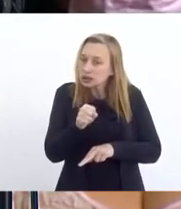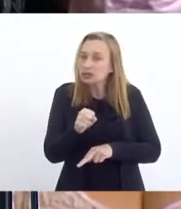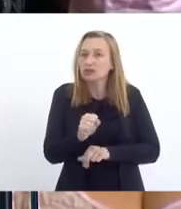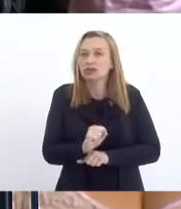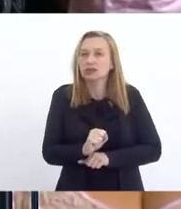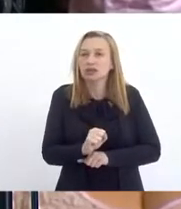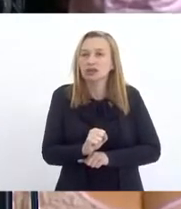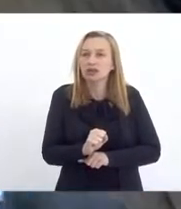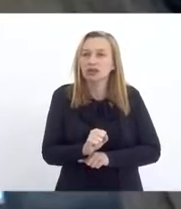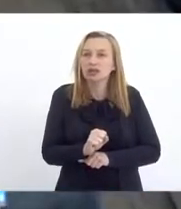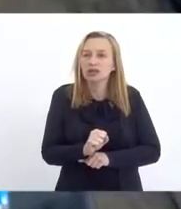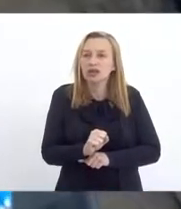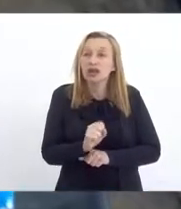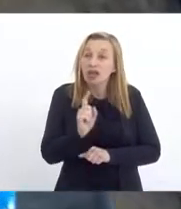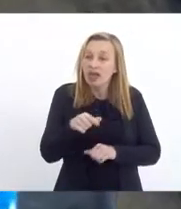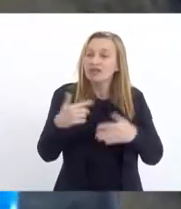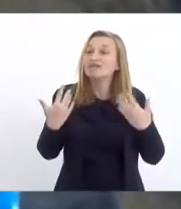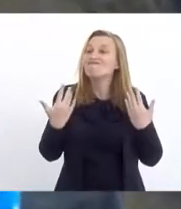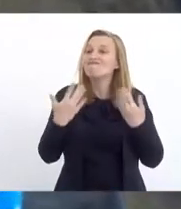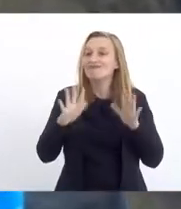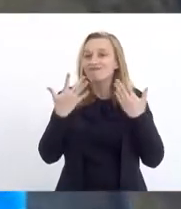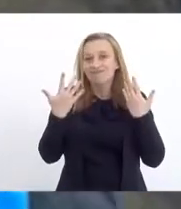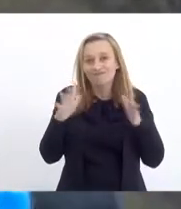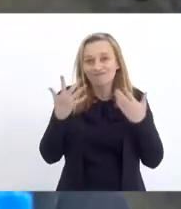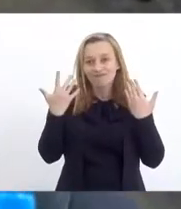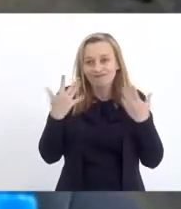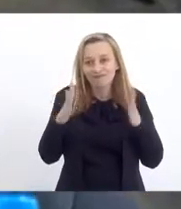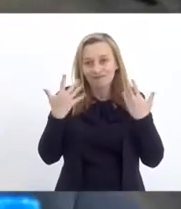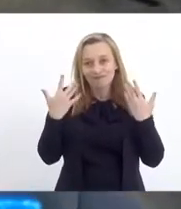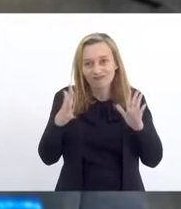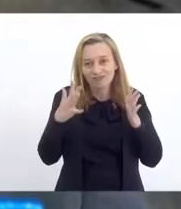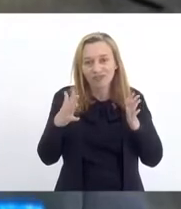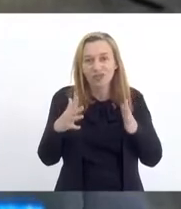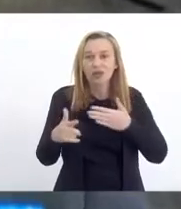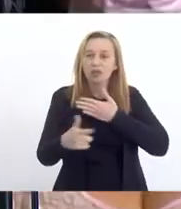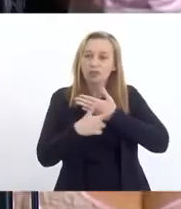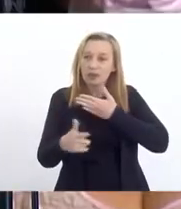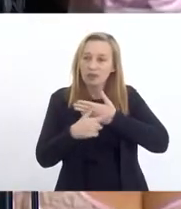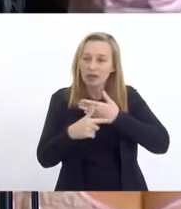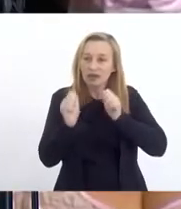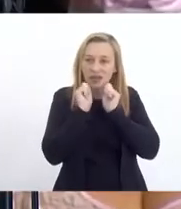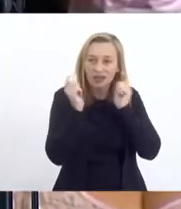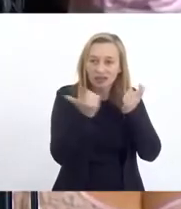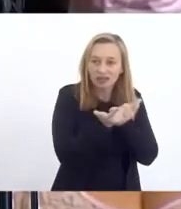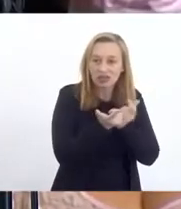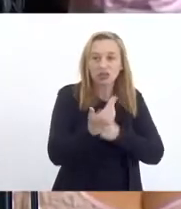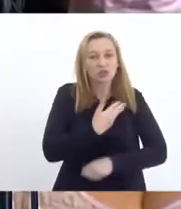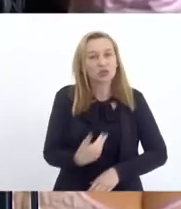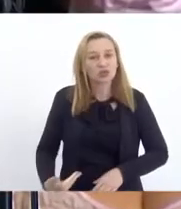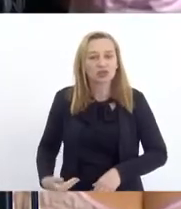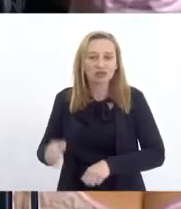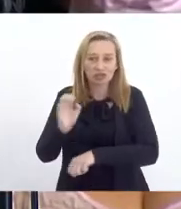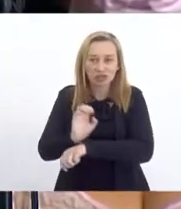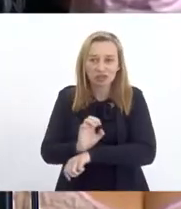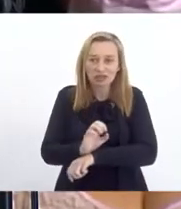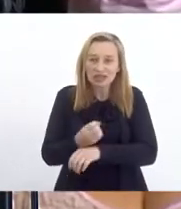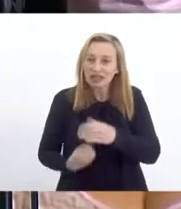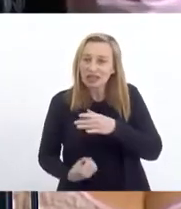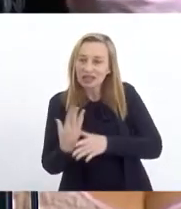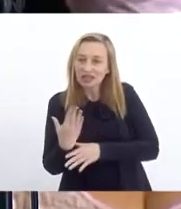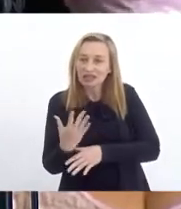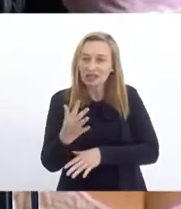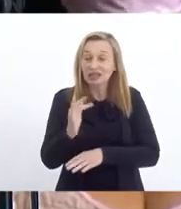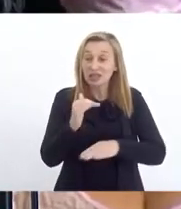vez, é de se louvar, de se parabenizar o papel da Assembleia Legislativa e do Governo do Estado na criação desse